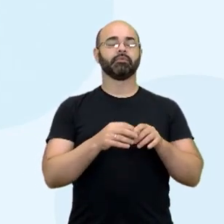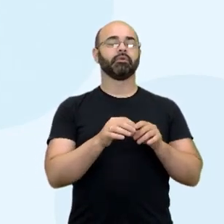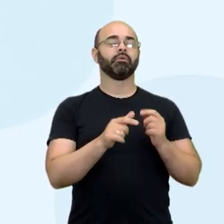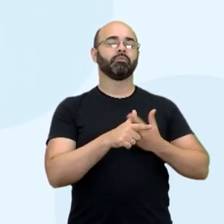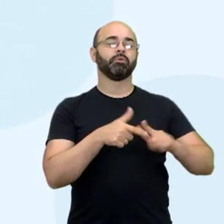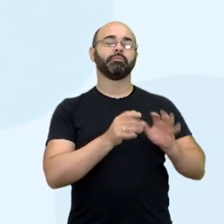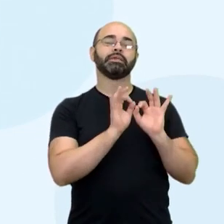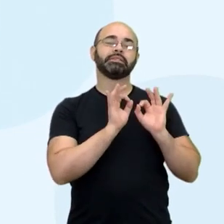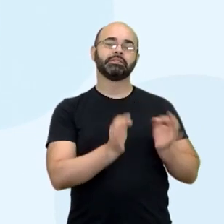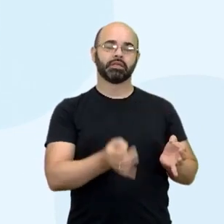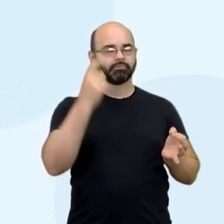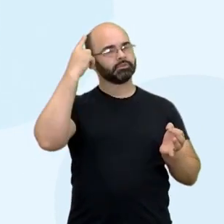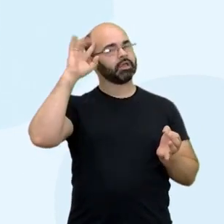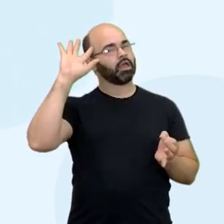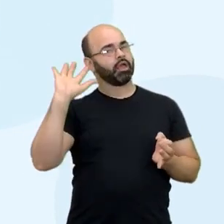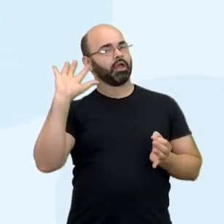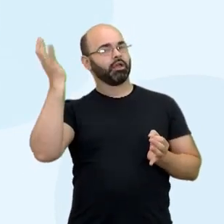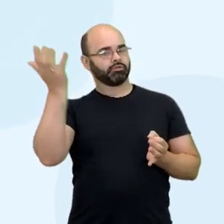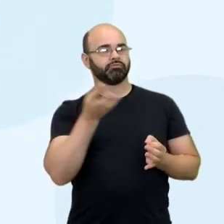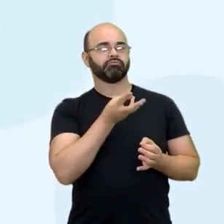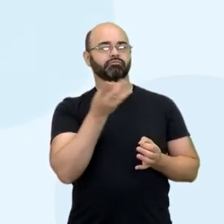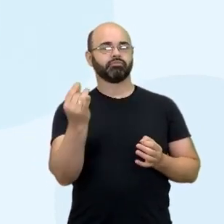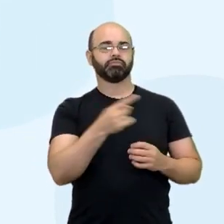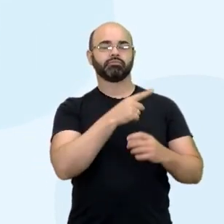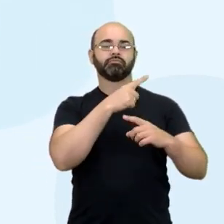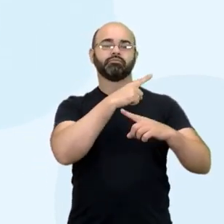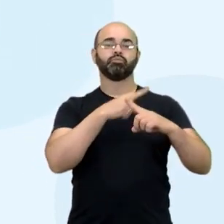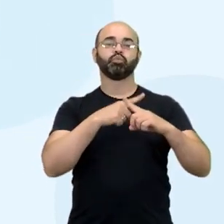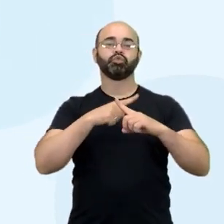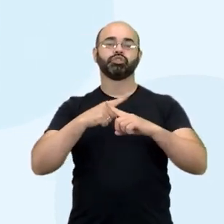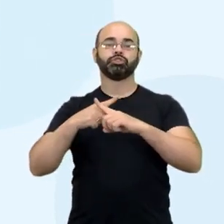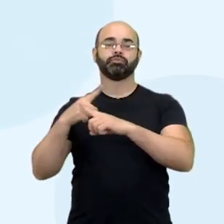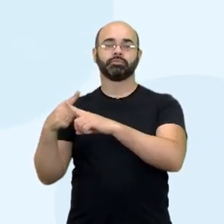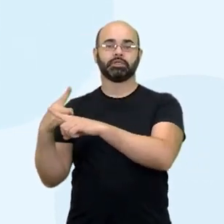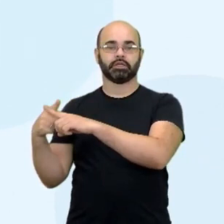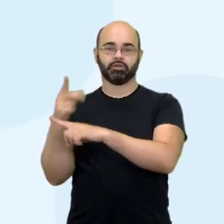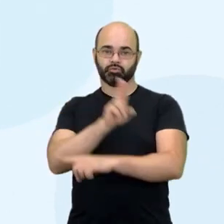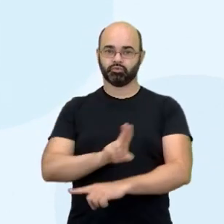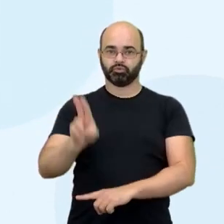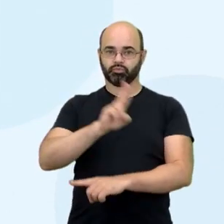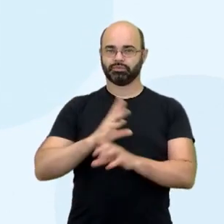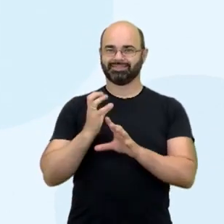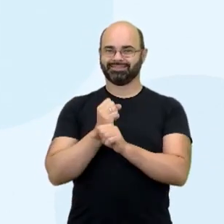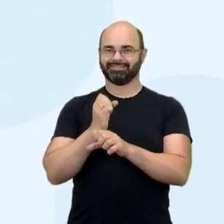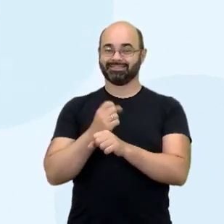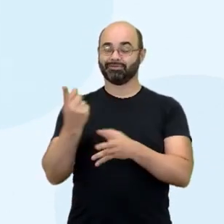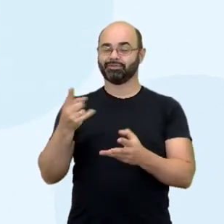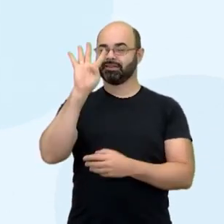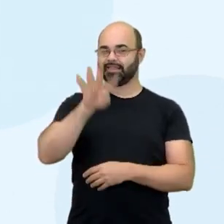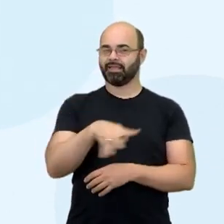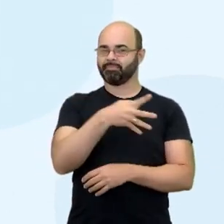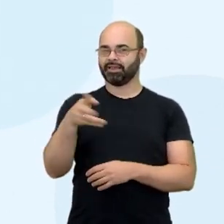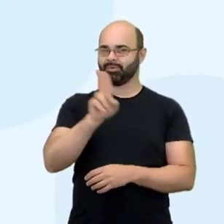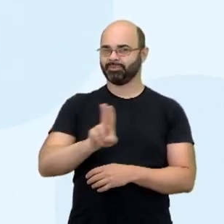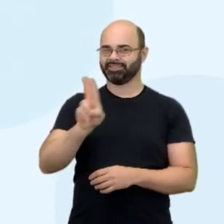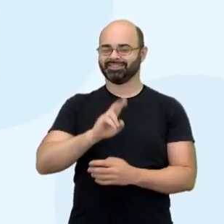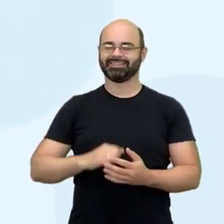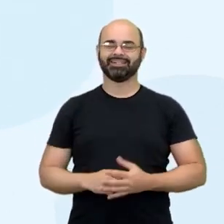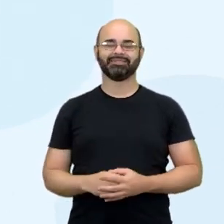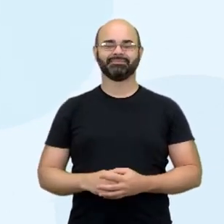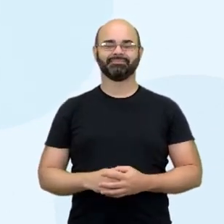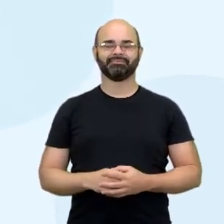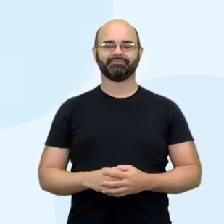simples de contagem envolvendo o princípio multiplicativo. A gente vai falar muito sobre isso hoje utilizando uma tabela, viu, Osmar? Legal. Muito bom.